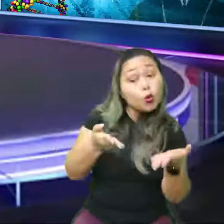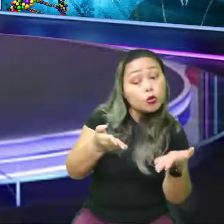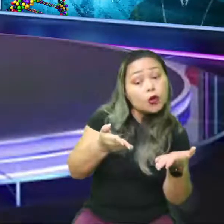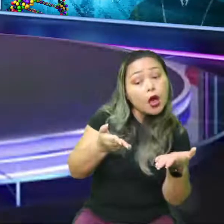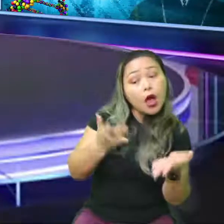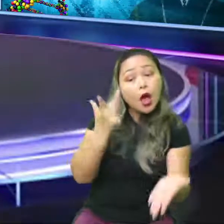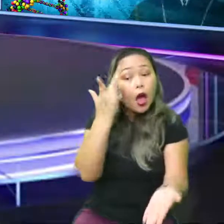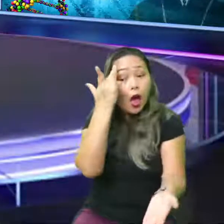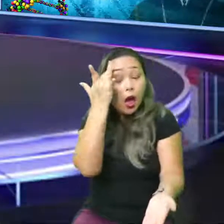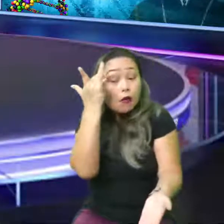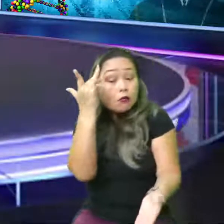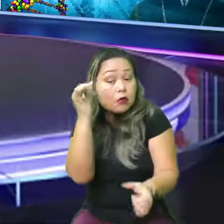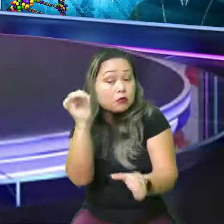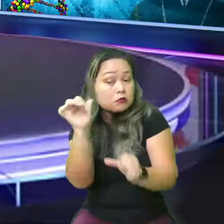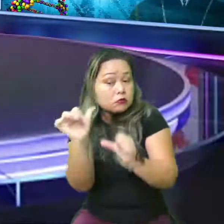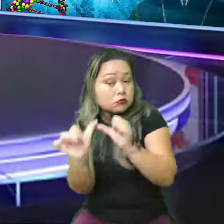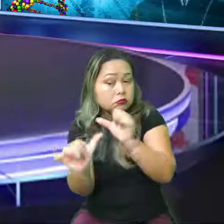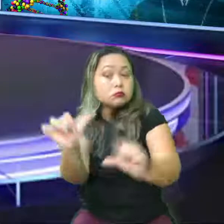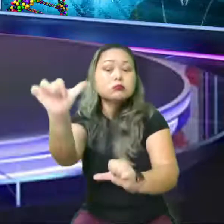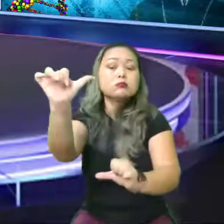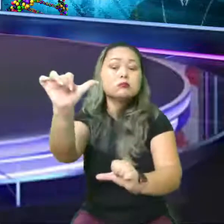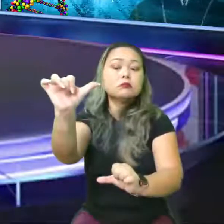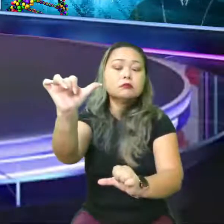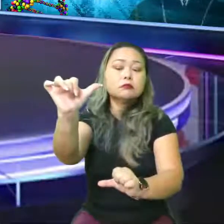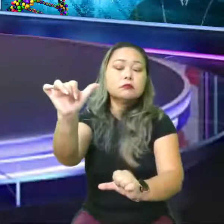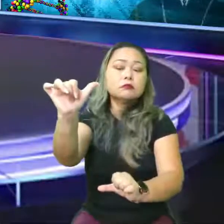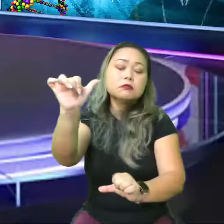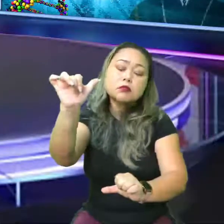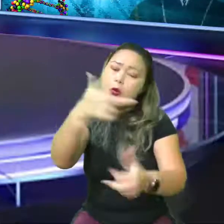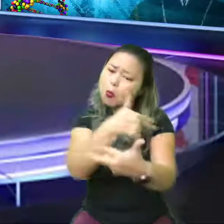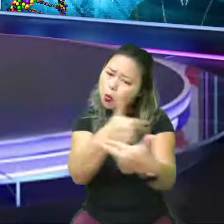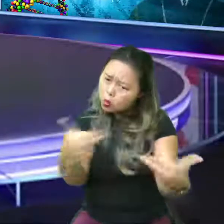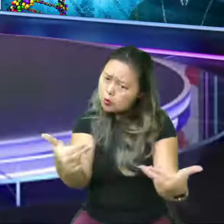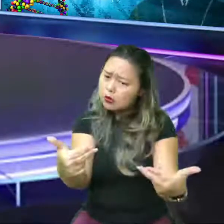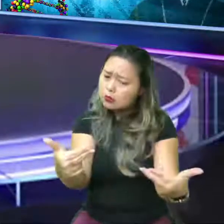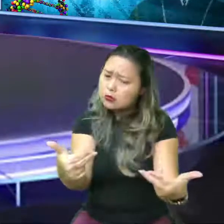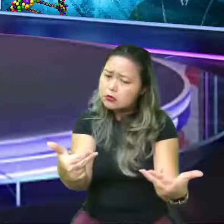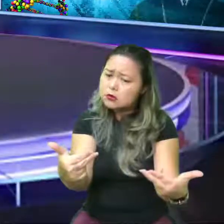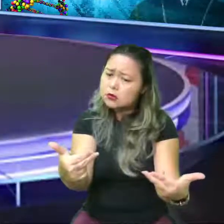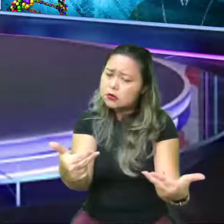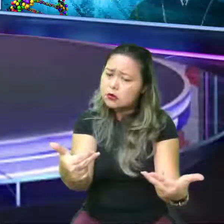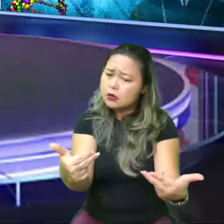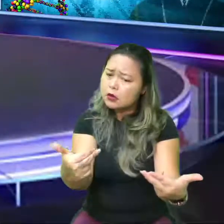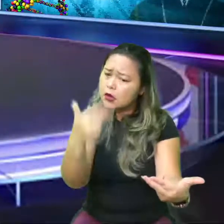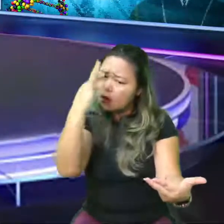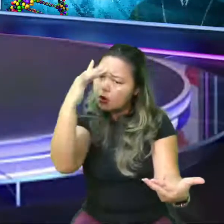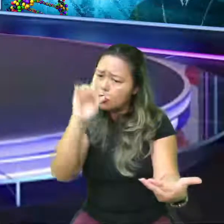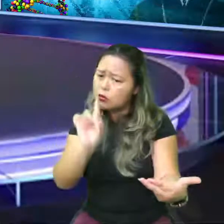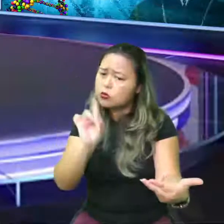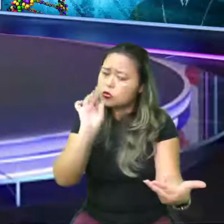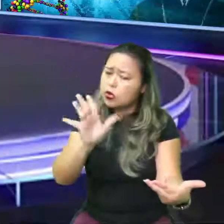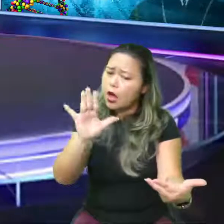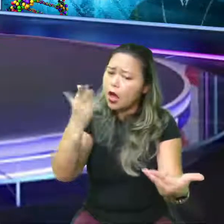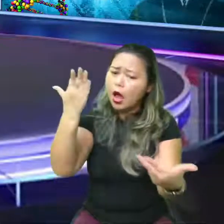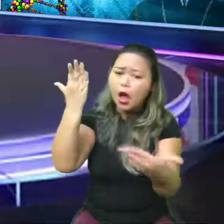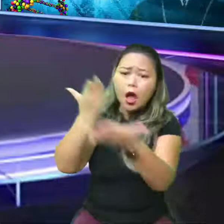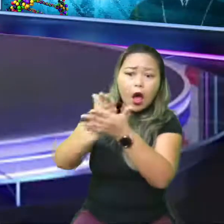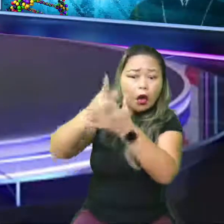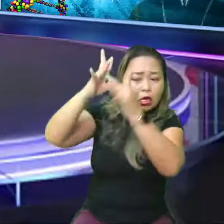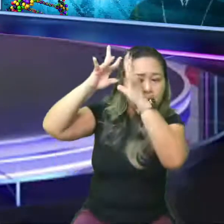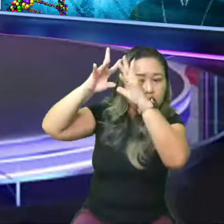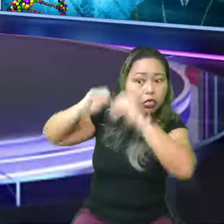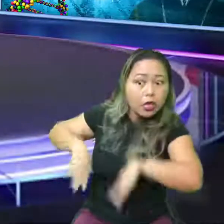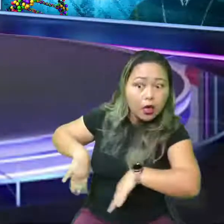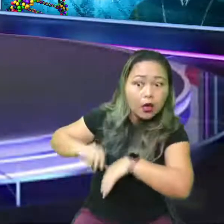não ser daqui a algum tempo. Muita coisa, né? Muitas teorias já foram derrubadas. A